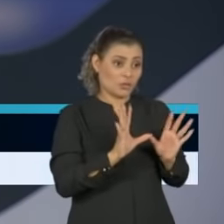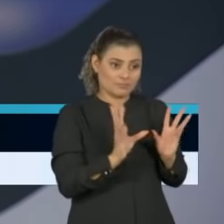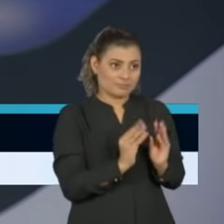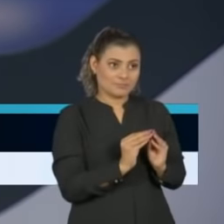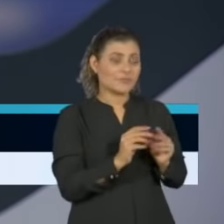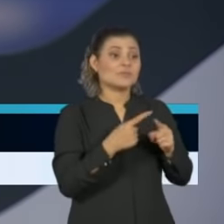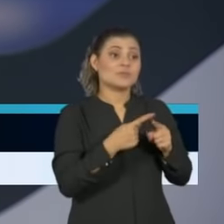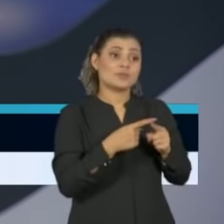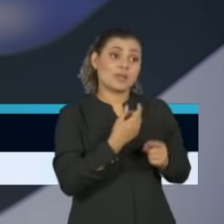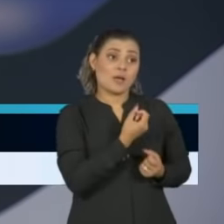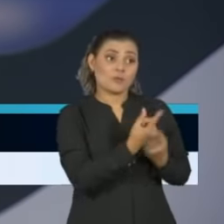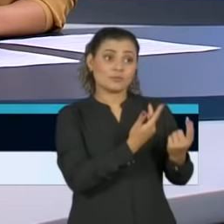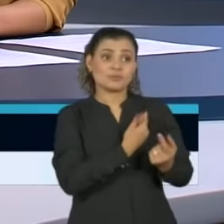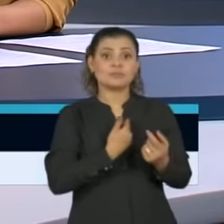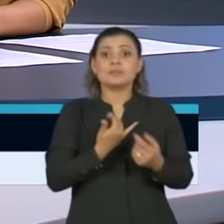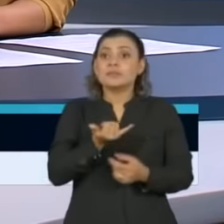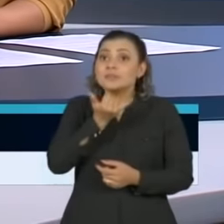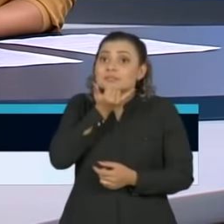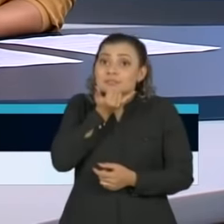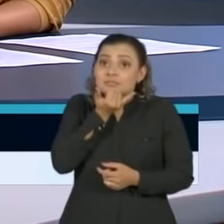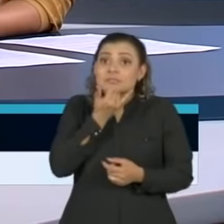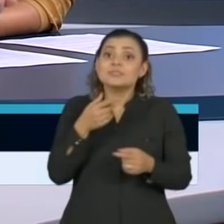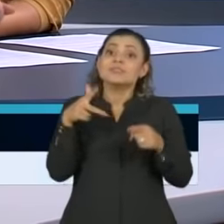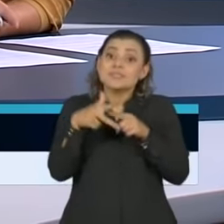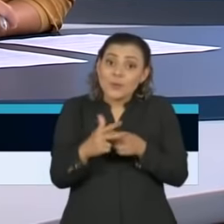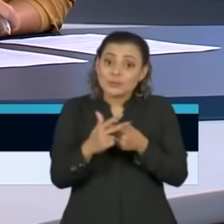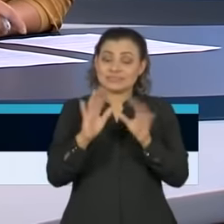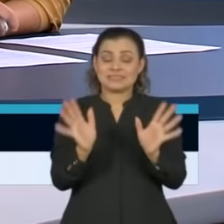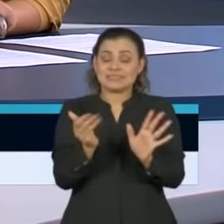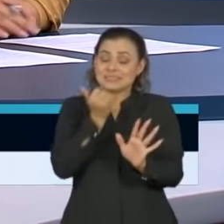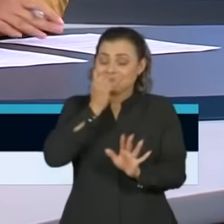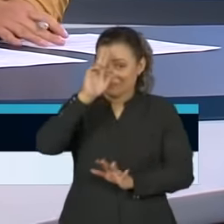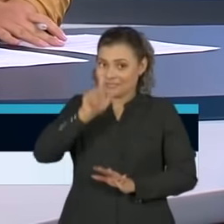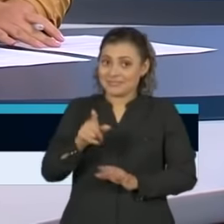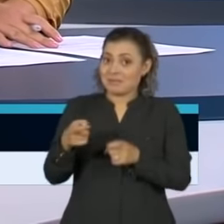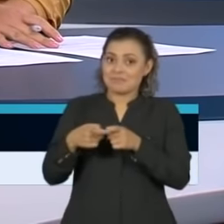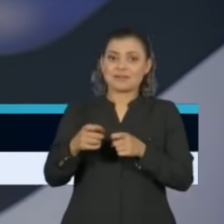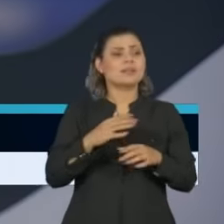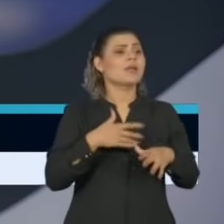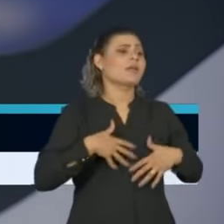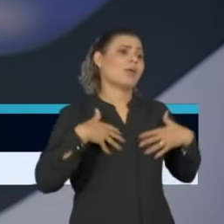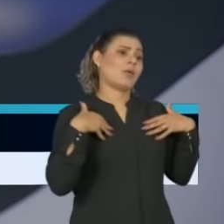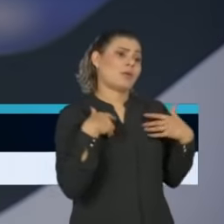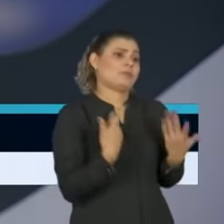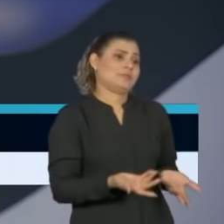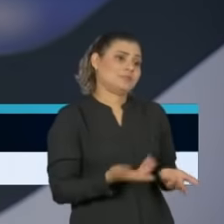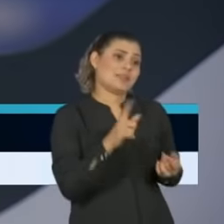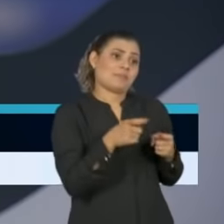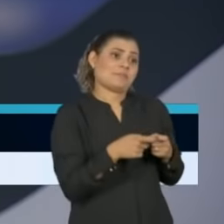corrigir para os nossos colegas. A gente pede desculpas e está corrigido. É um elogio chamar alguém de médico.